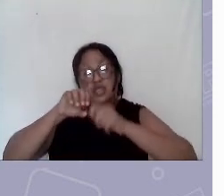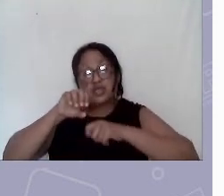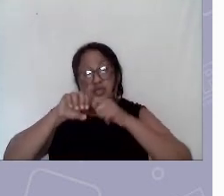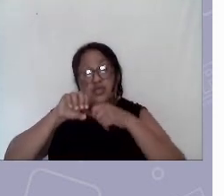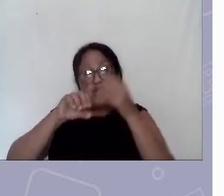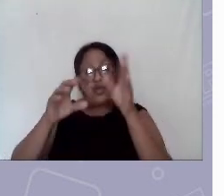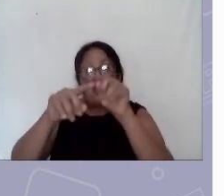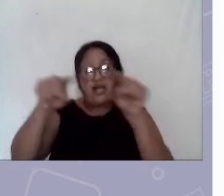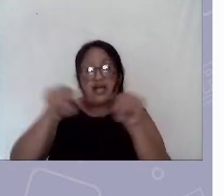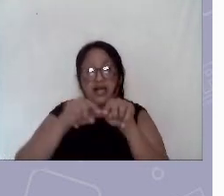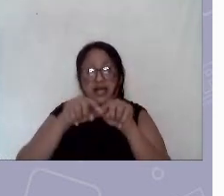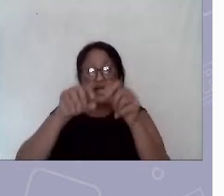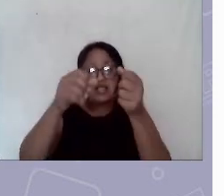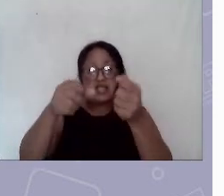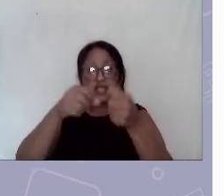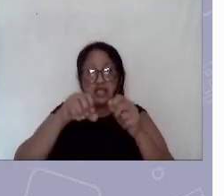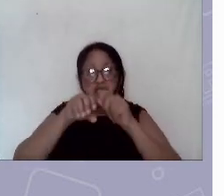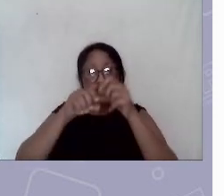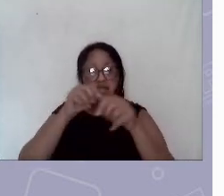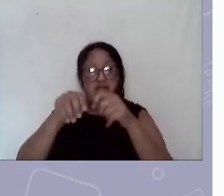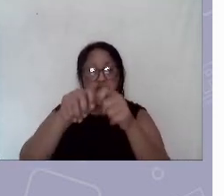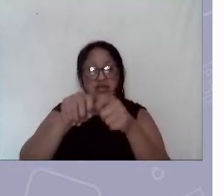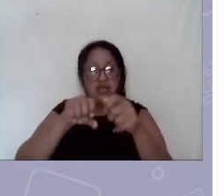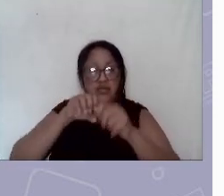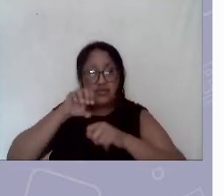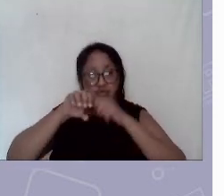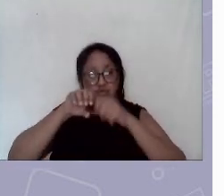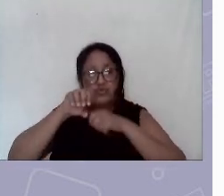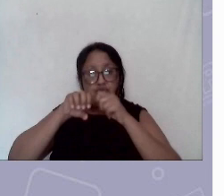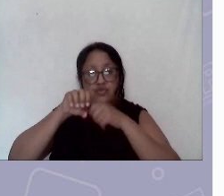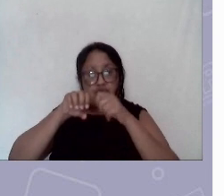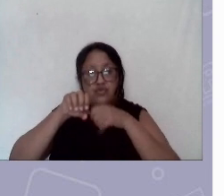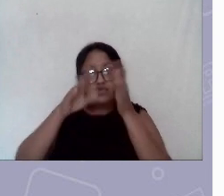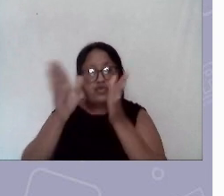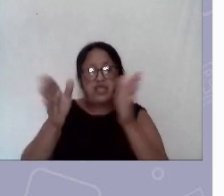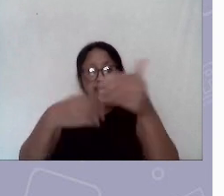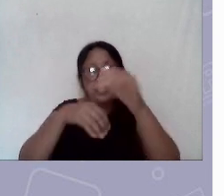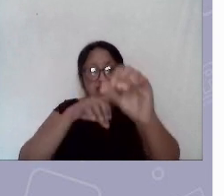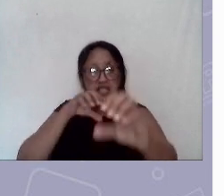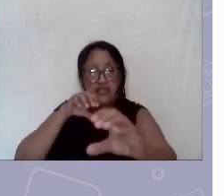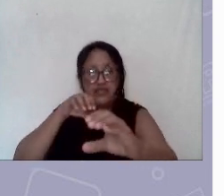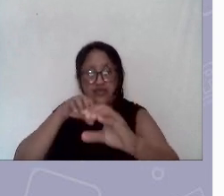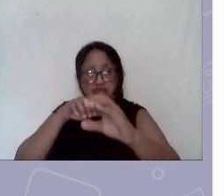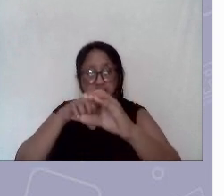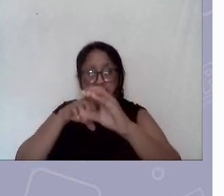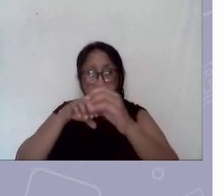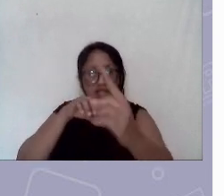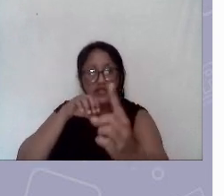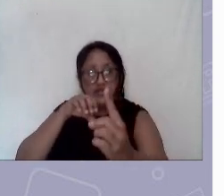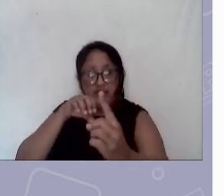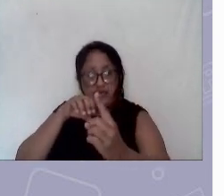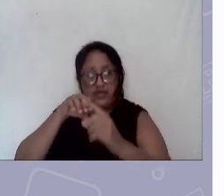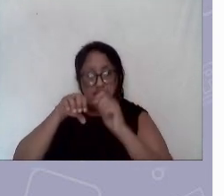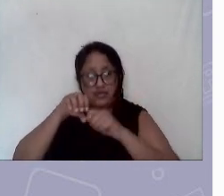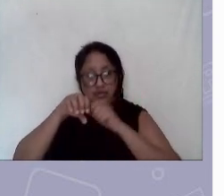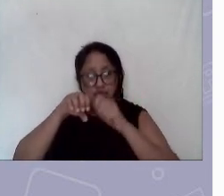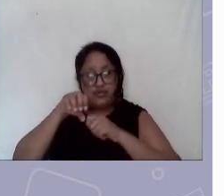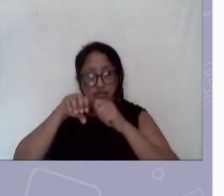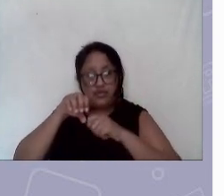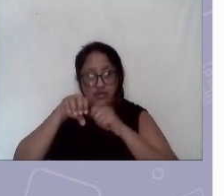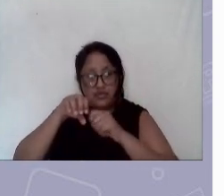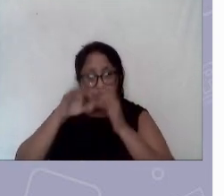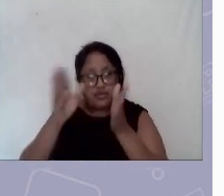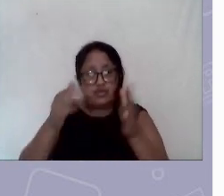então essas são as forças que atuam nesse bloco e você sabe que força resultante né? é igual a massa vezes aceleração